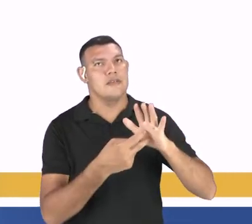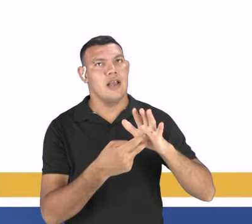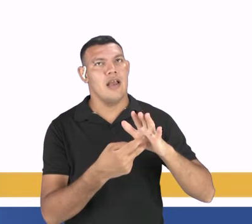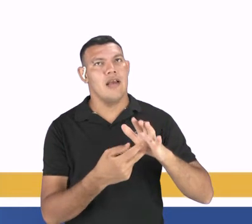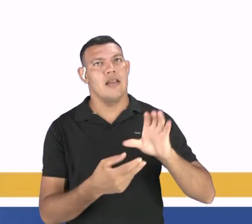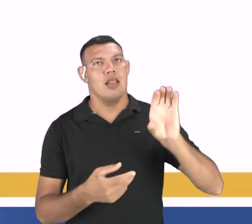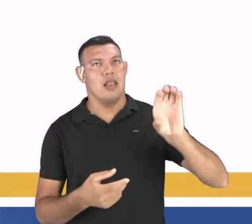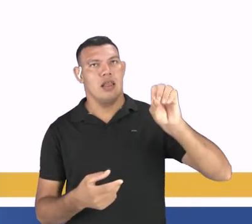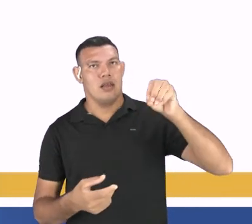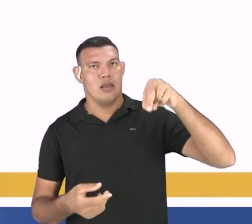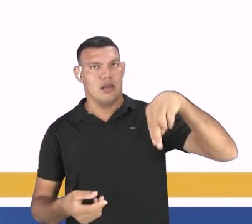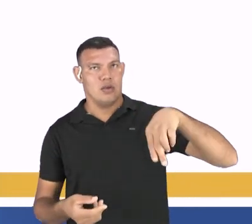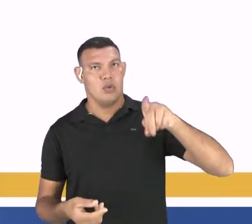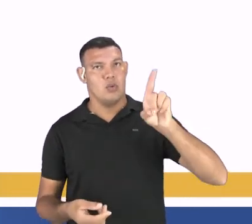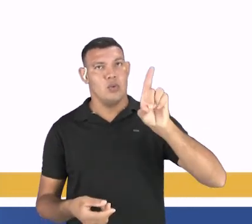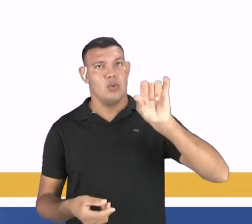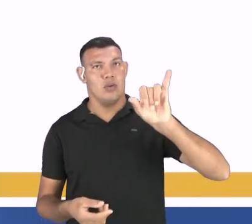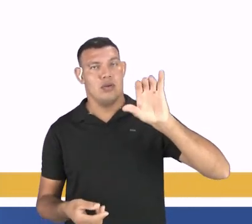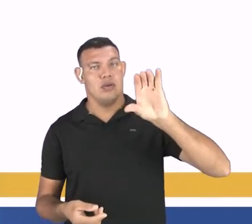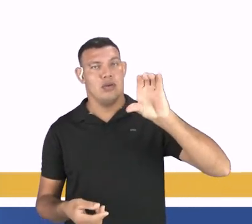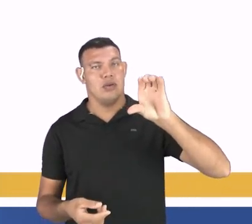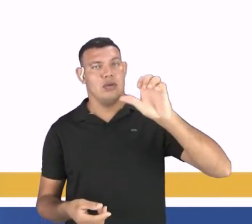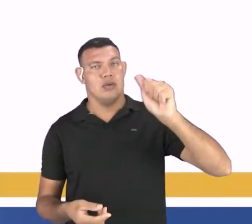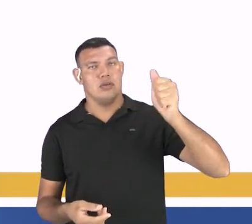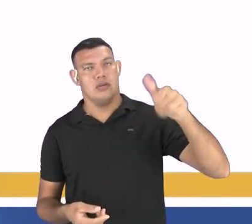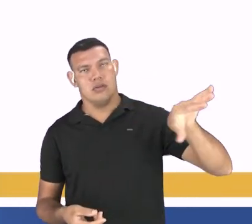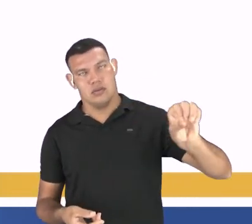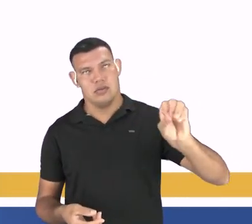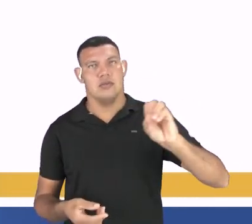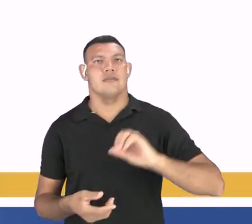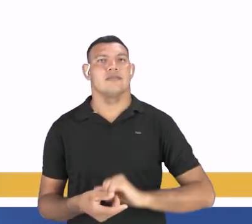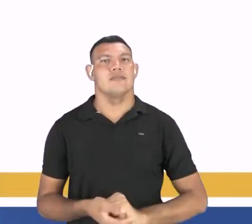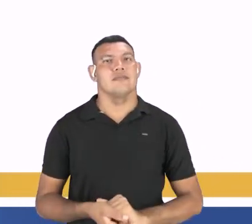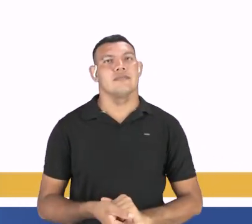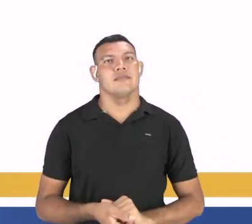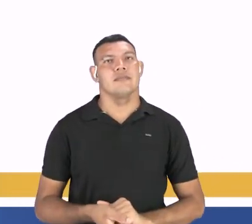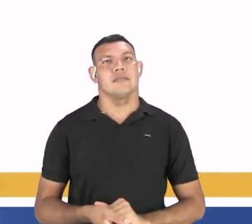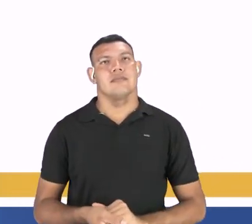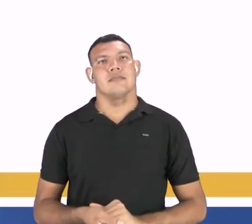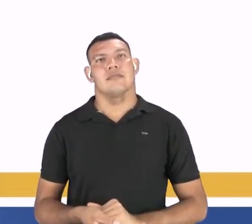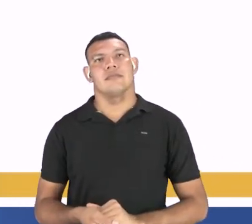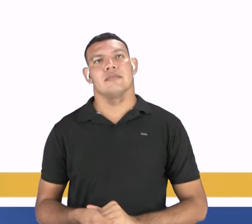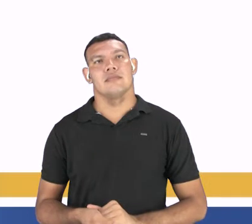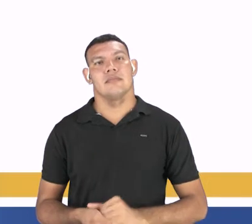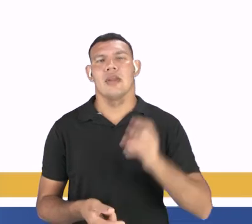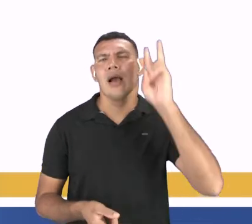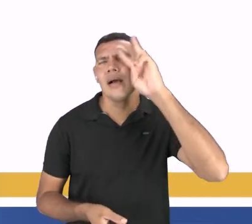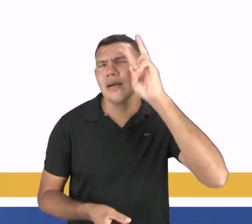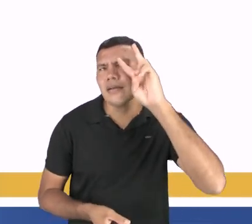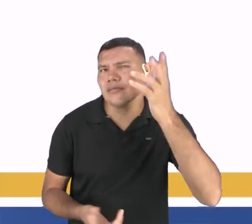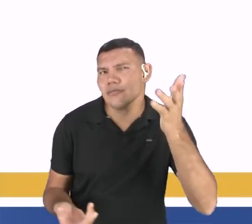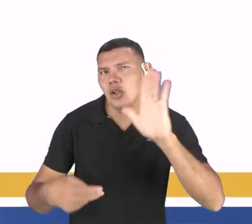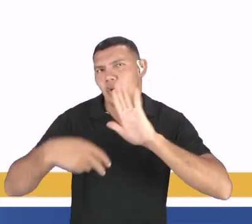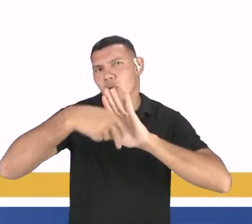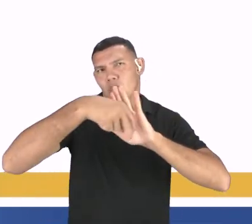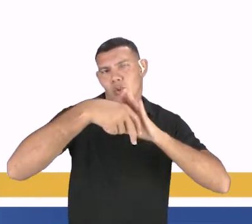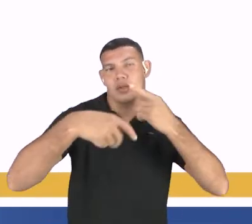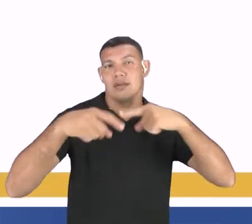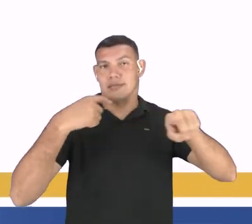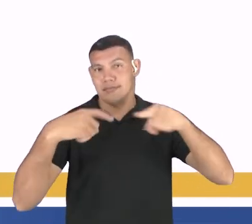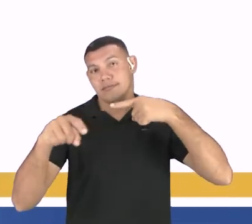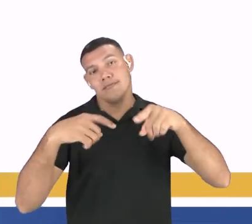raros, a nota musical, si. Dó, ré, mi, fá, sol, lá, si, dó. Lembra? Então, o